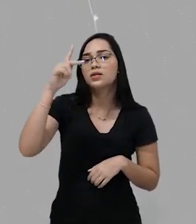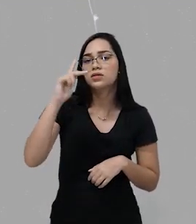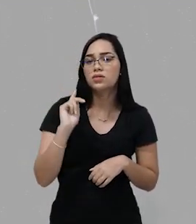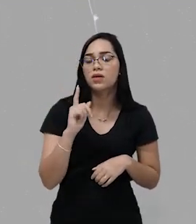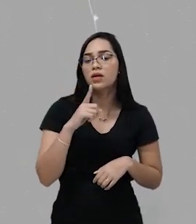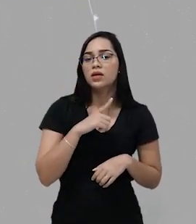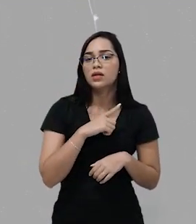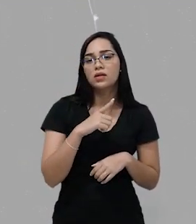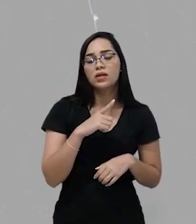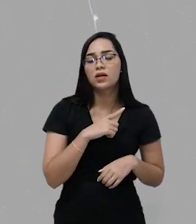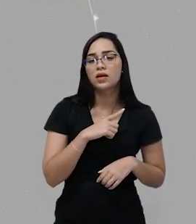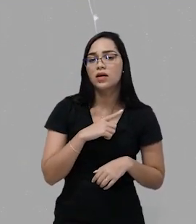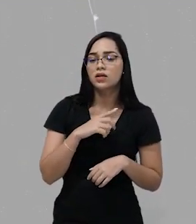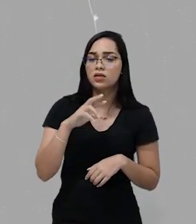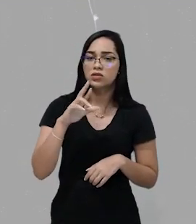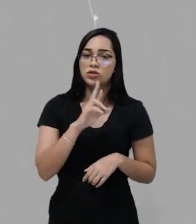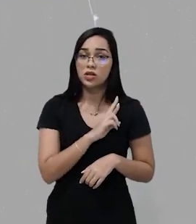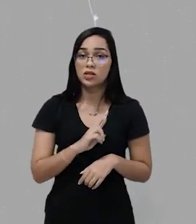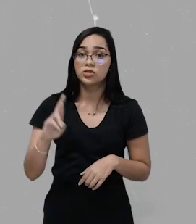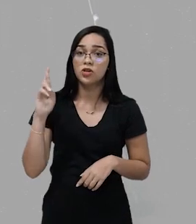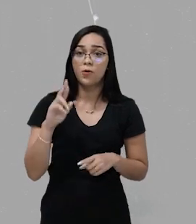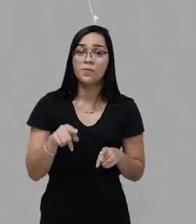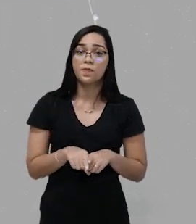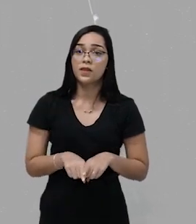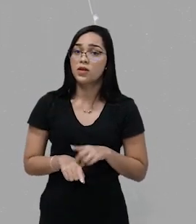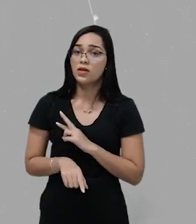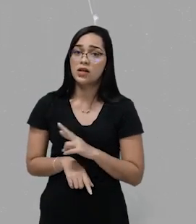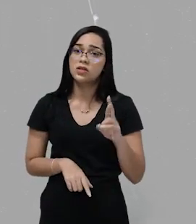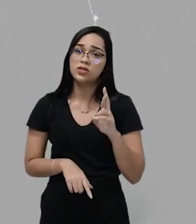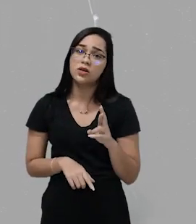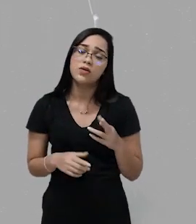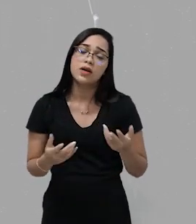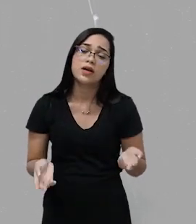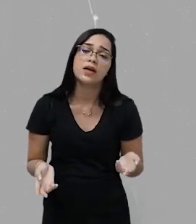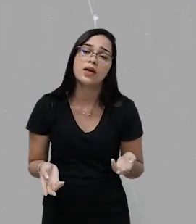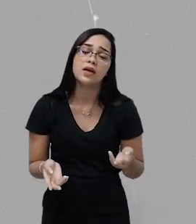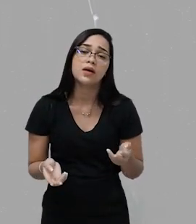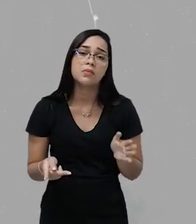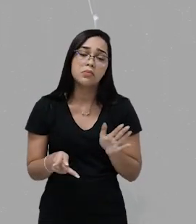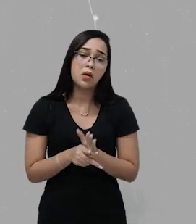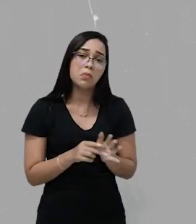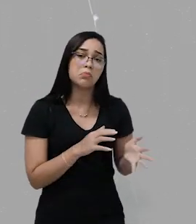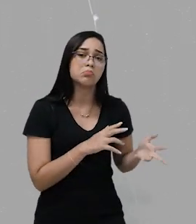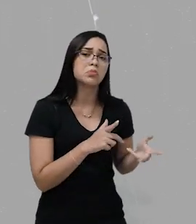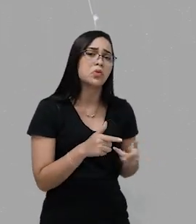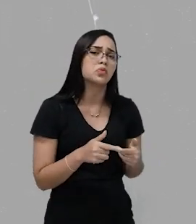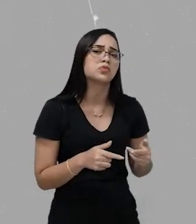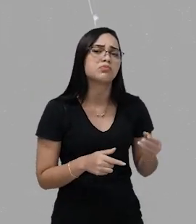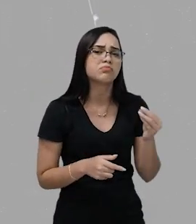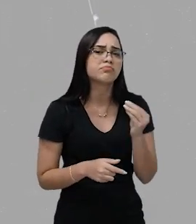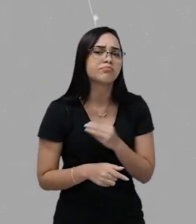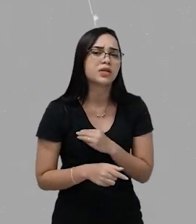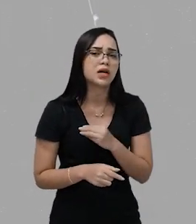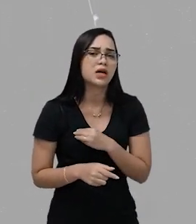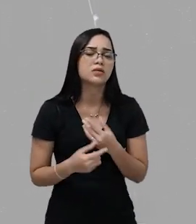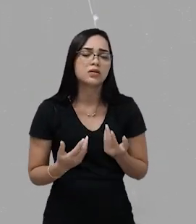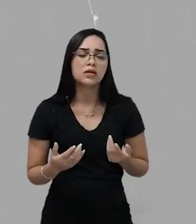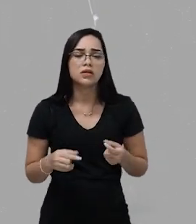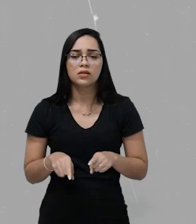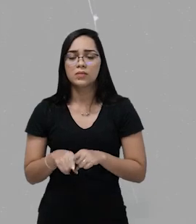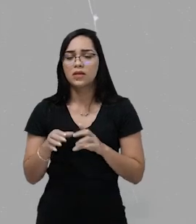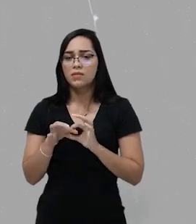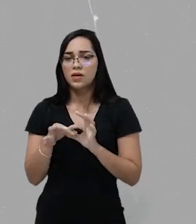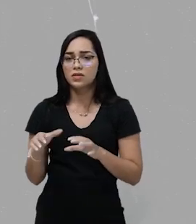de cunho religioso. Tá? E aí o que não é religioso é classificado como profano. Então, nessa característica aqui, liberação